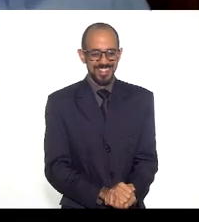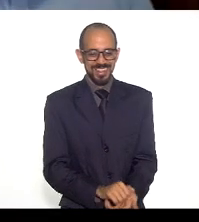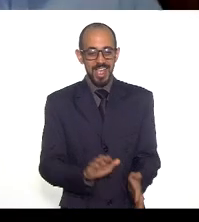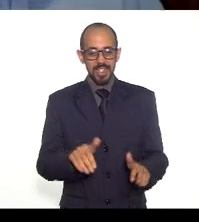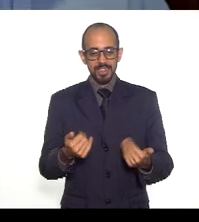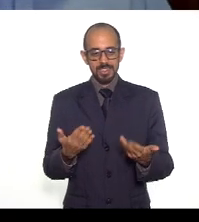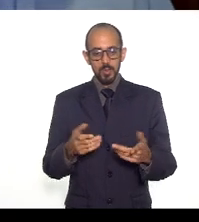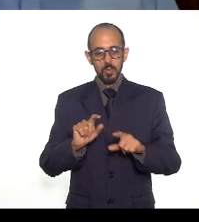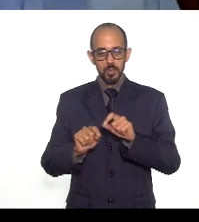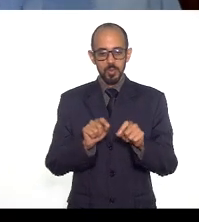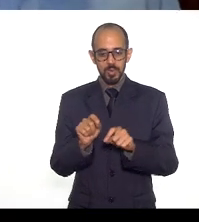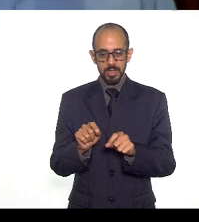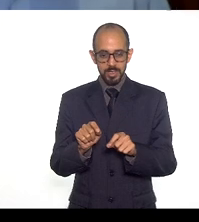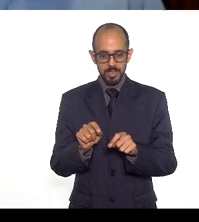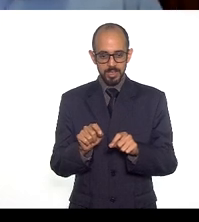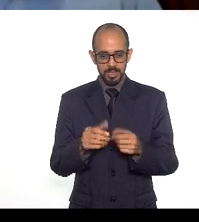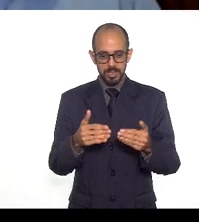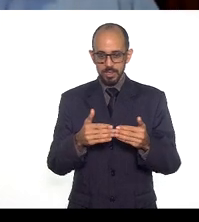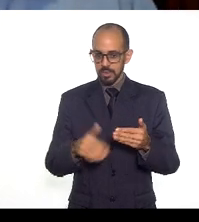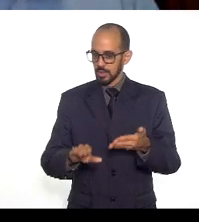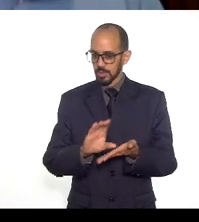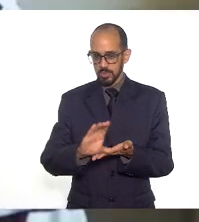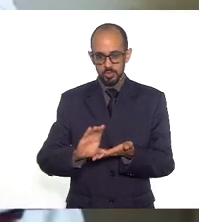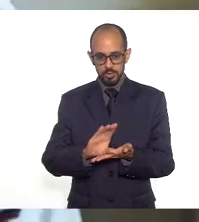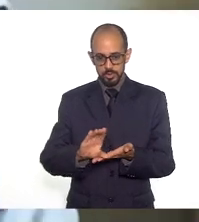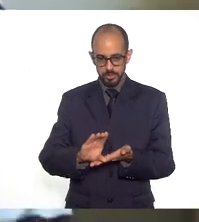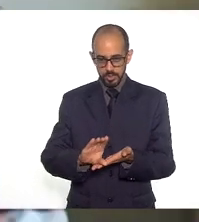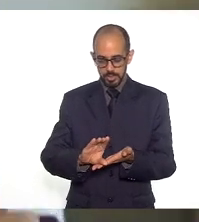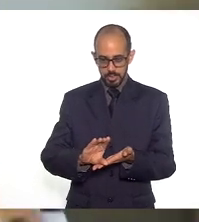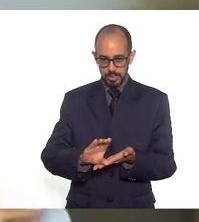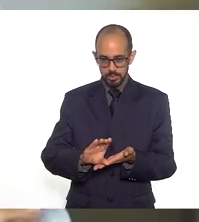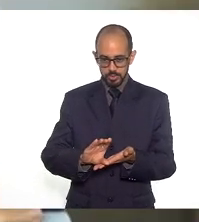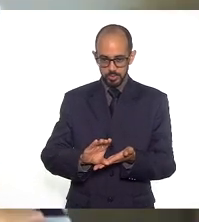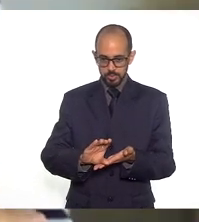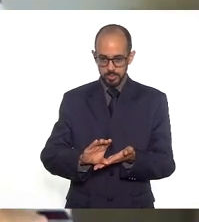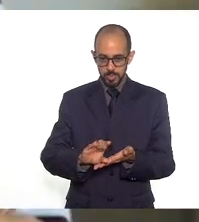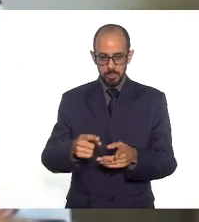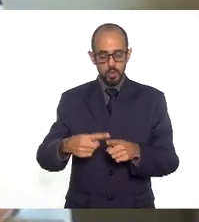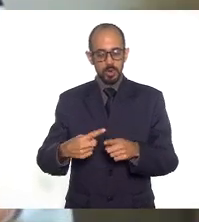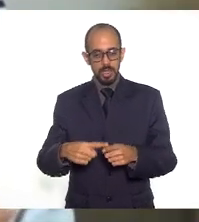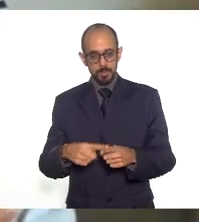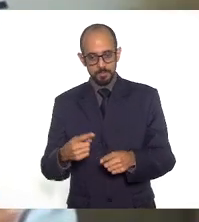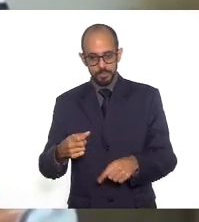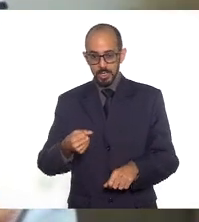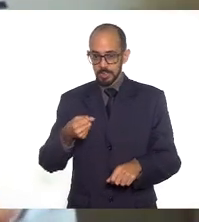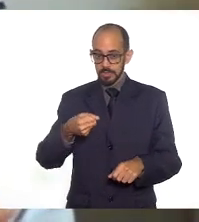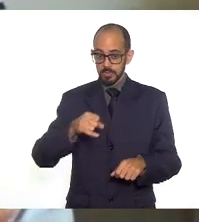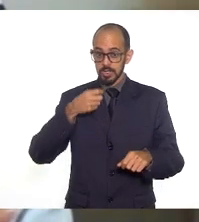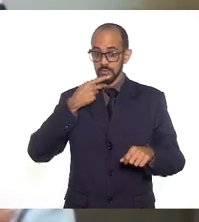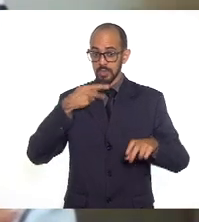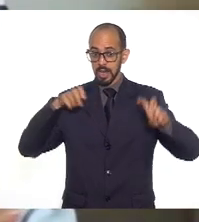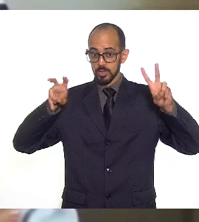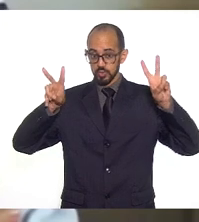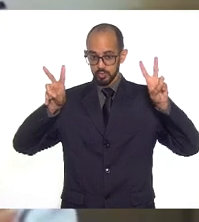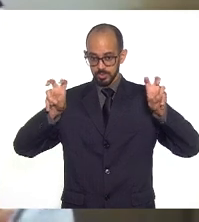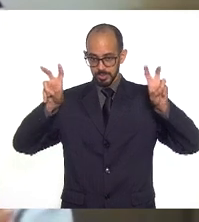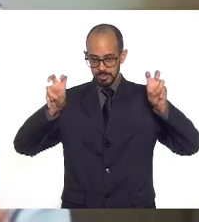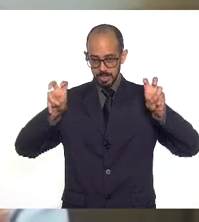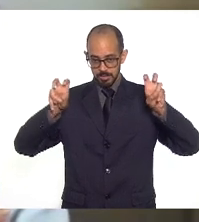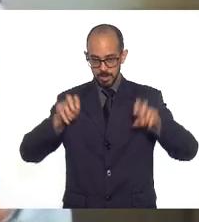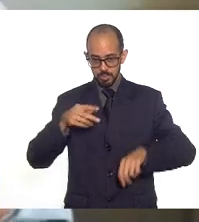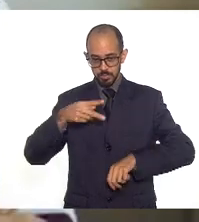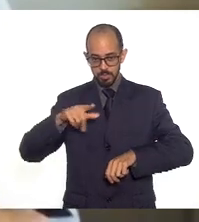Claros de inconstitucionalidade. Por quê? Se você trata de um tema por um